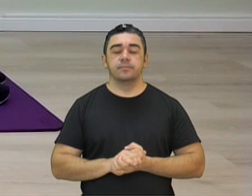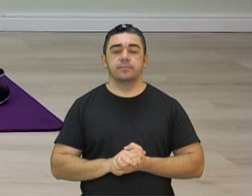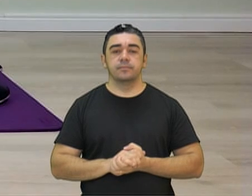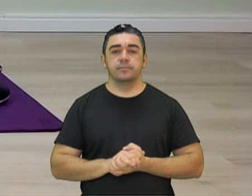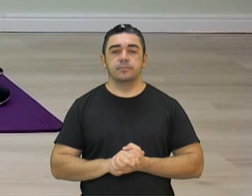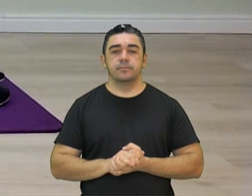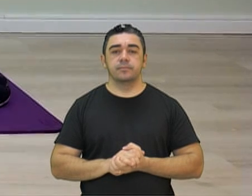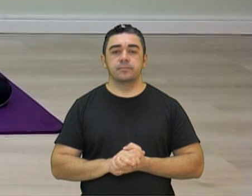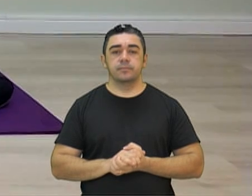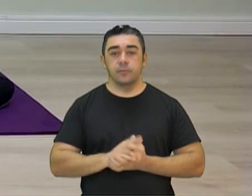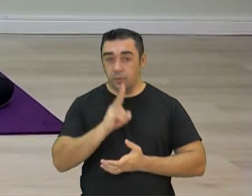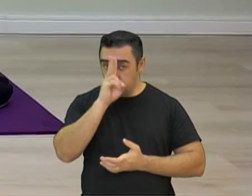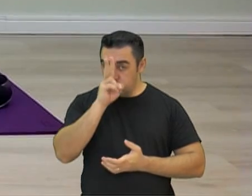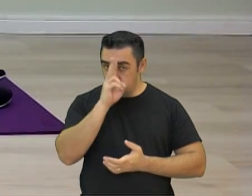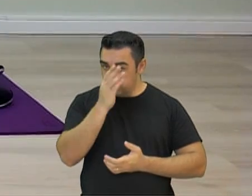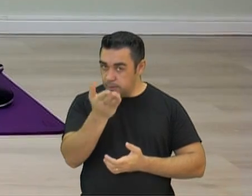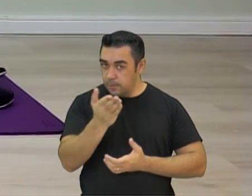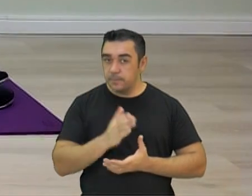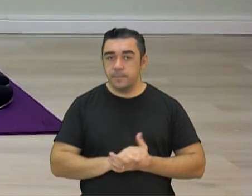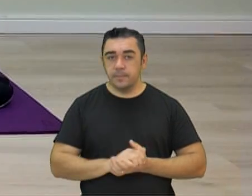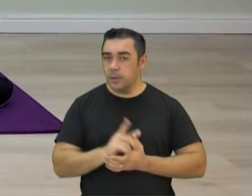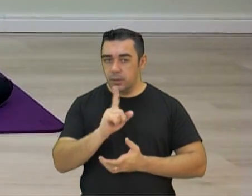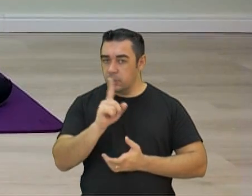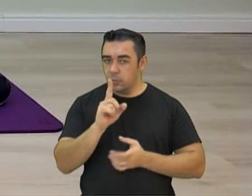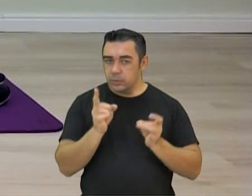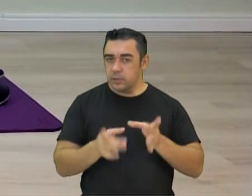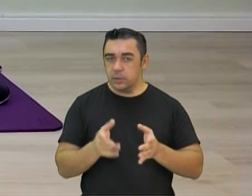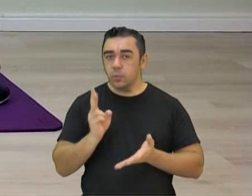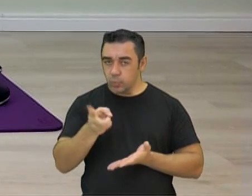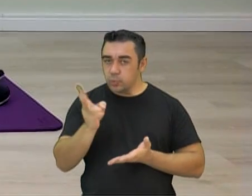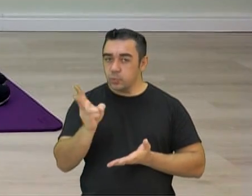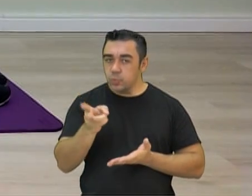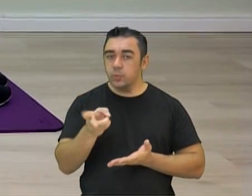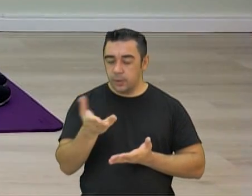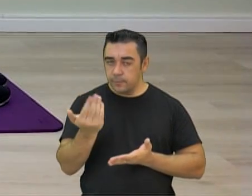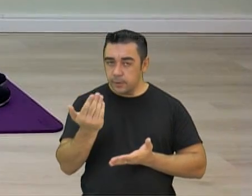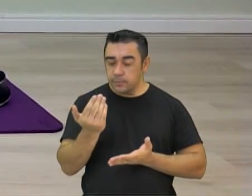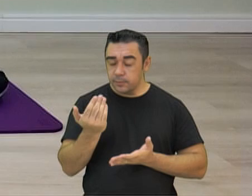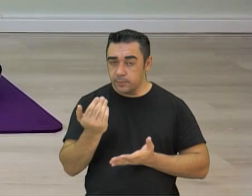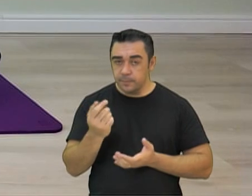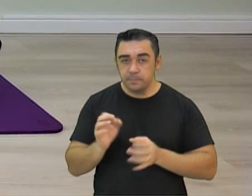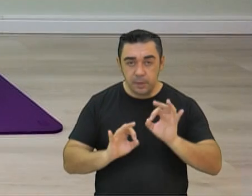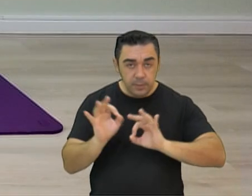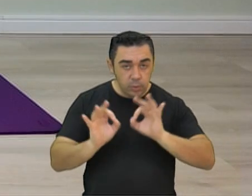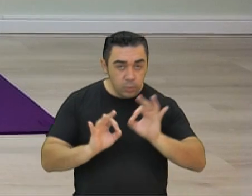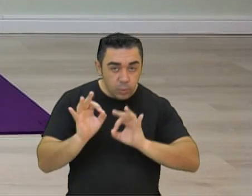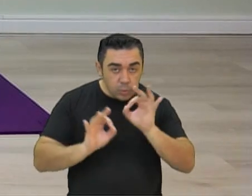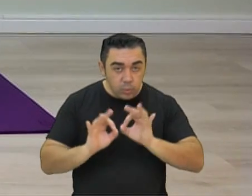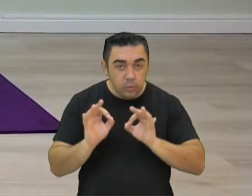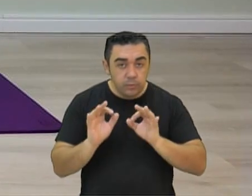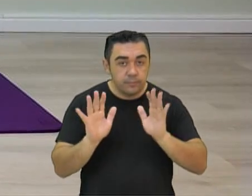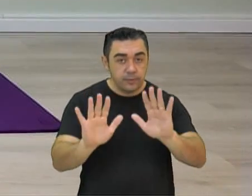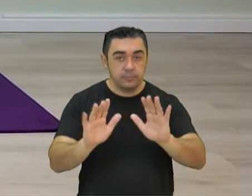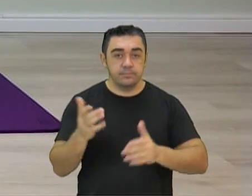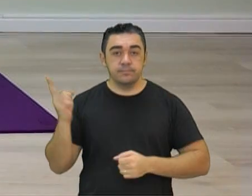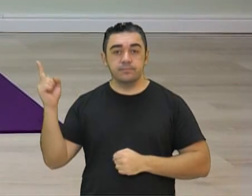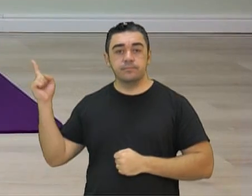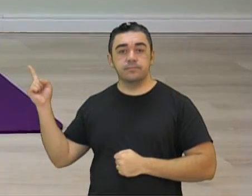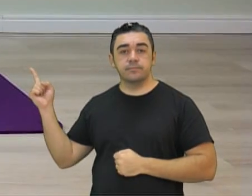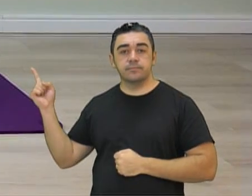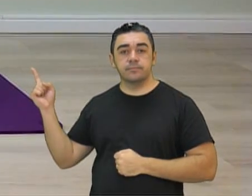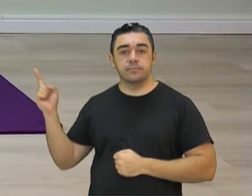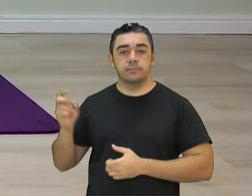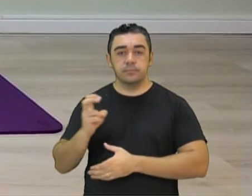Vamos lá, força lá. Não desista, continua, tá? Prepara, foi.